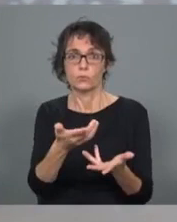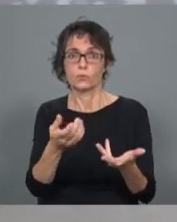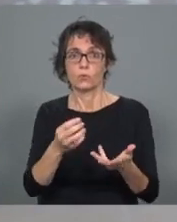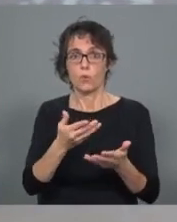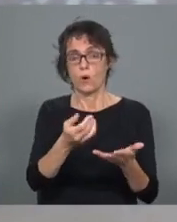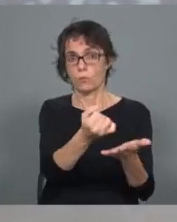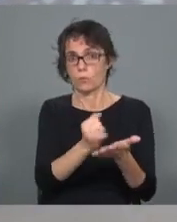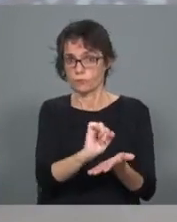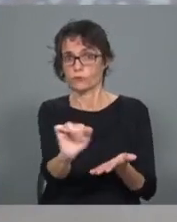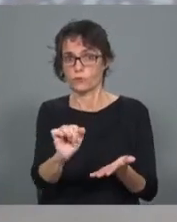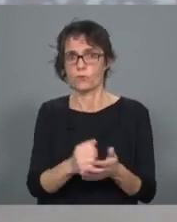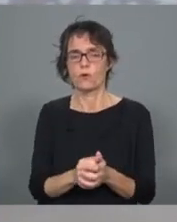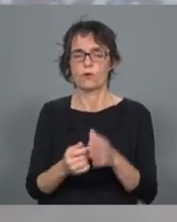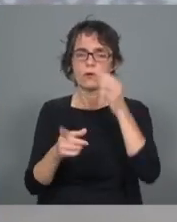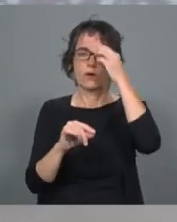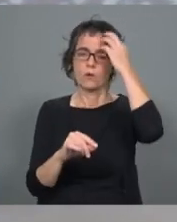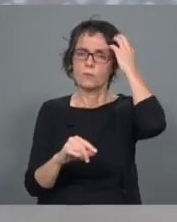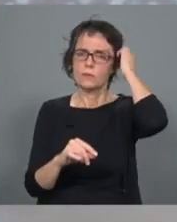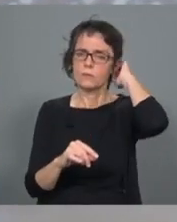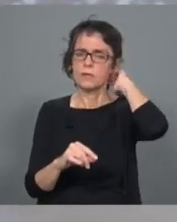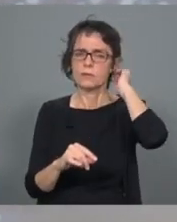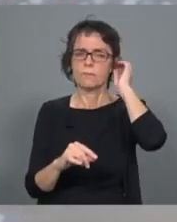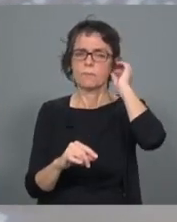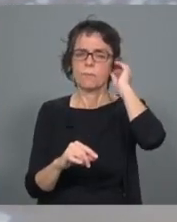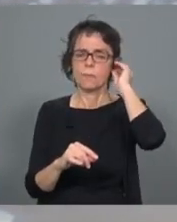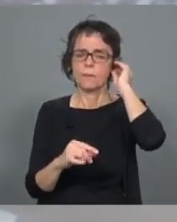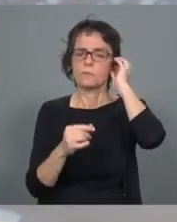alguma advocacia, digamos, sim, junto das entidades,